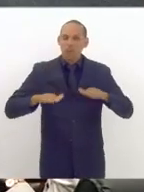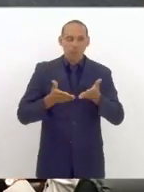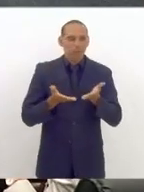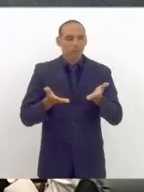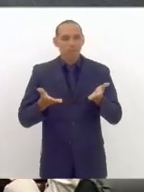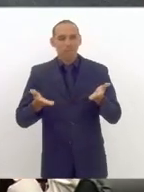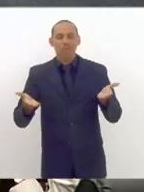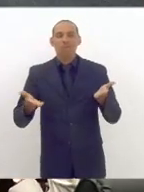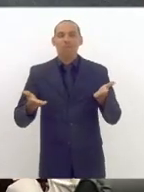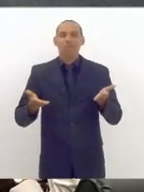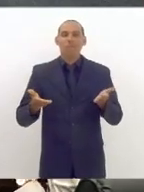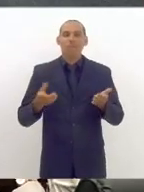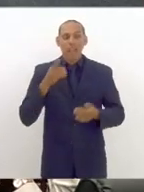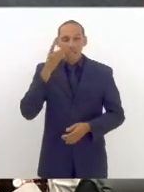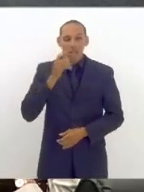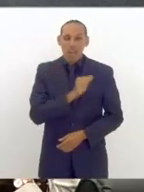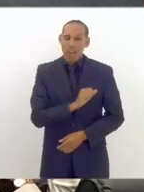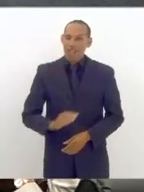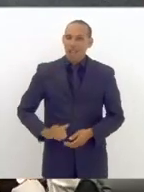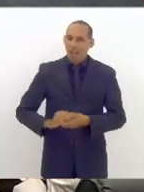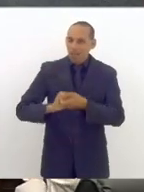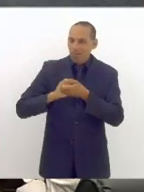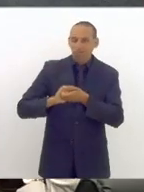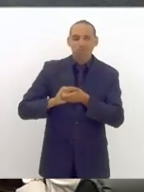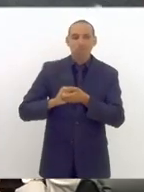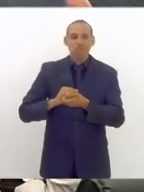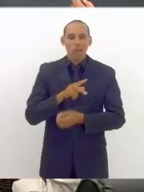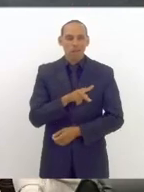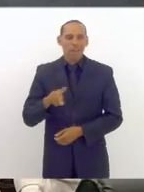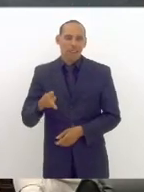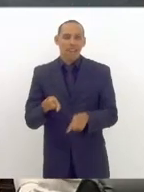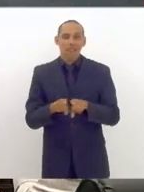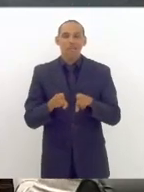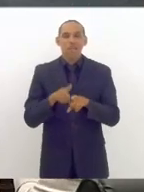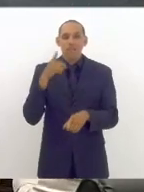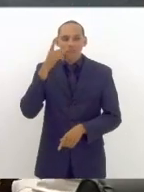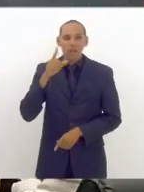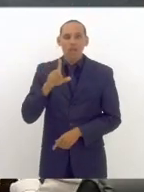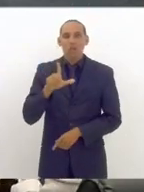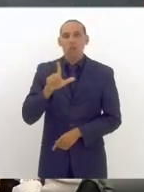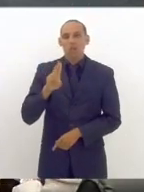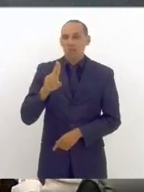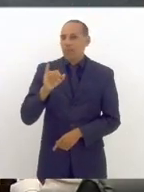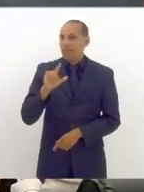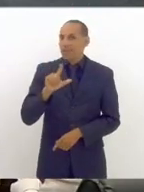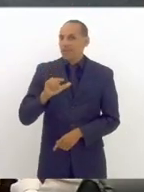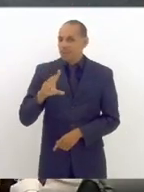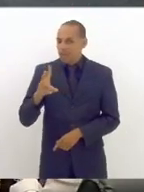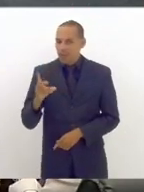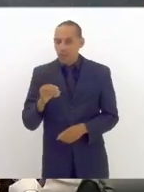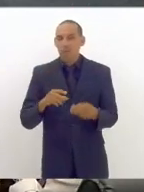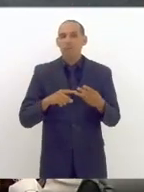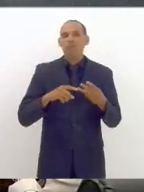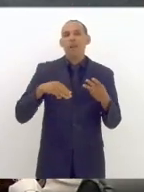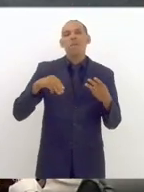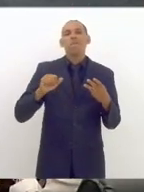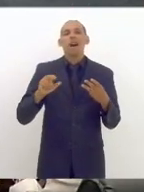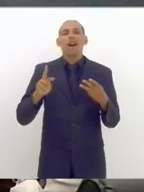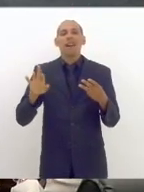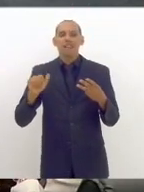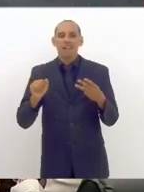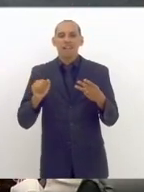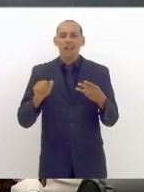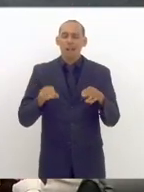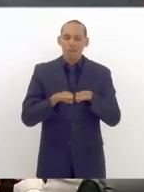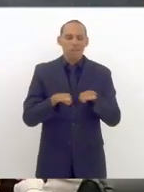o deputado André Siciliano, presidente da casa, o deputado Luizinho e a deputada Marta Rocha, cumprimento toda essa seleta mesa,